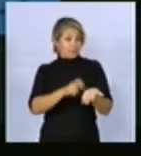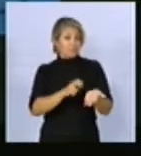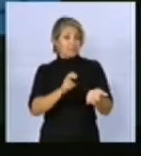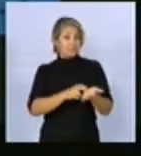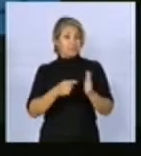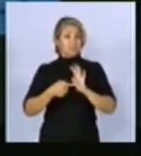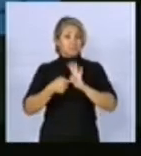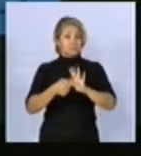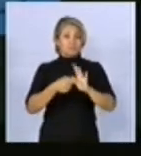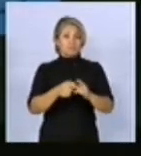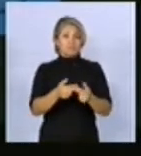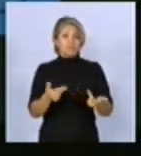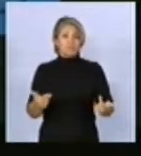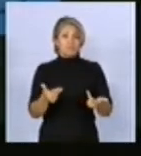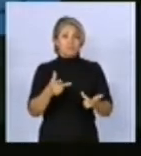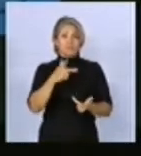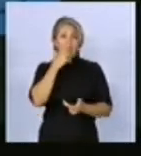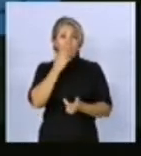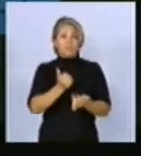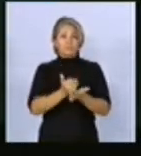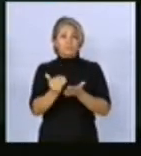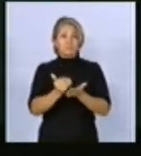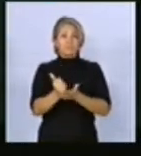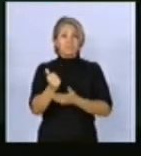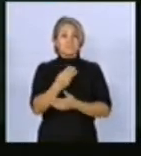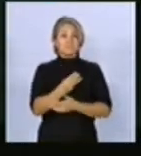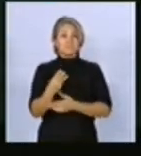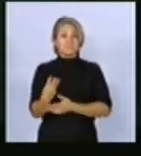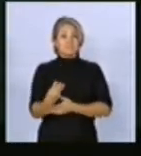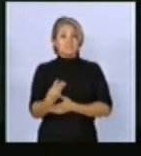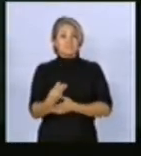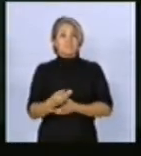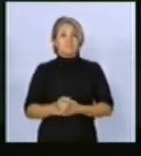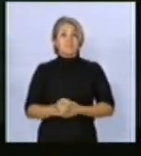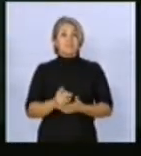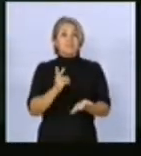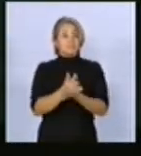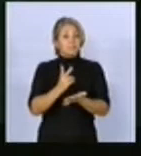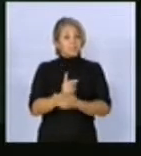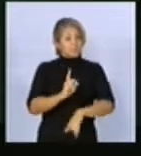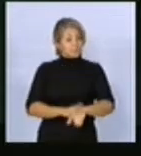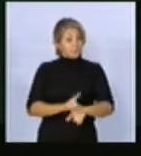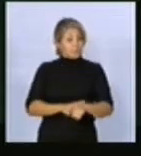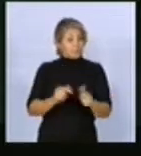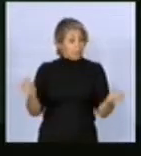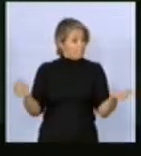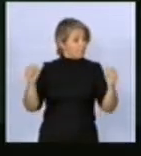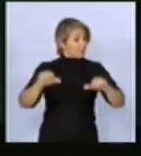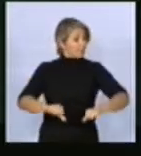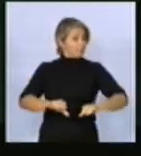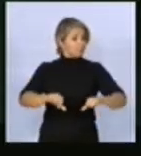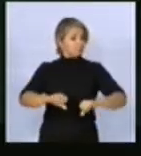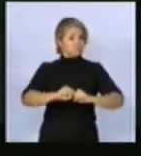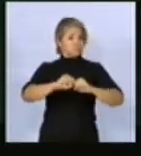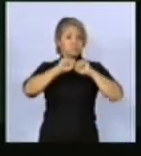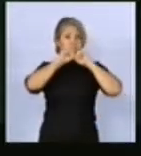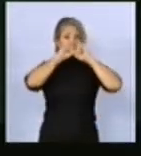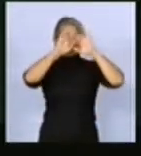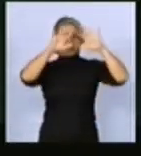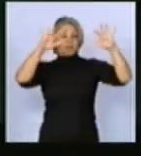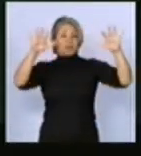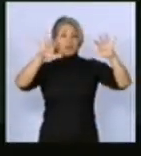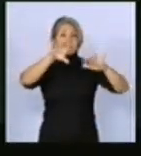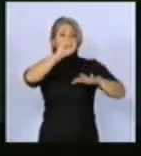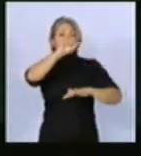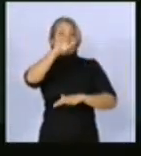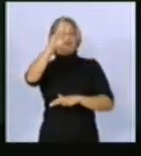pico capoeira grossa chegou a três dentro de três na mesma hora o pior índice registrado nas novas estações de monitoramento do